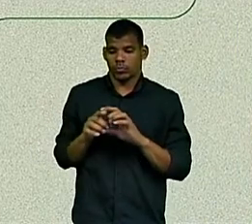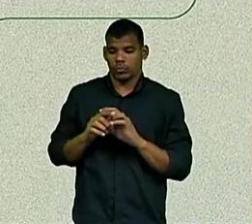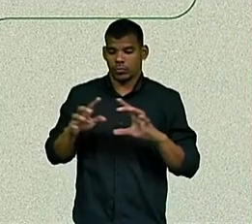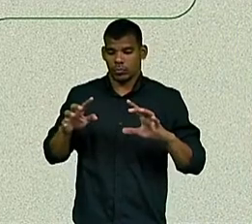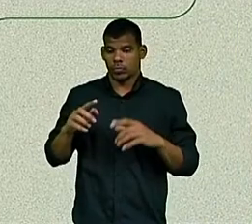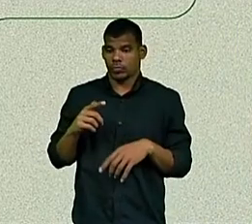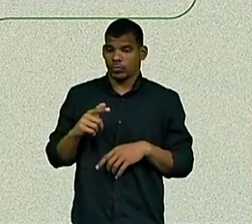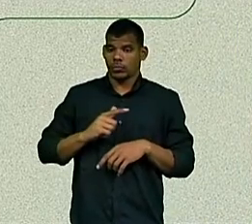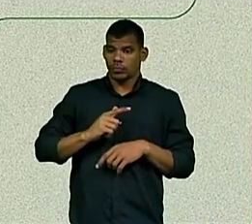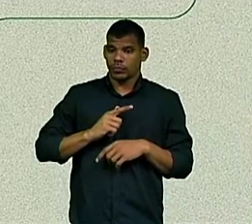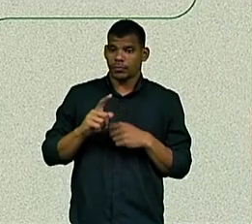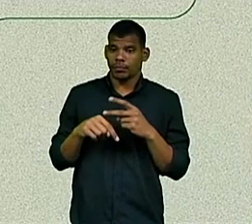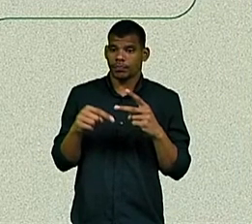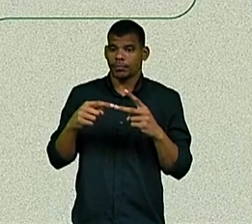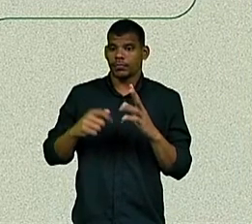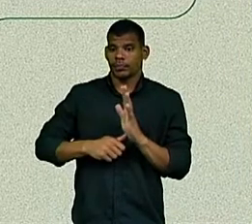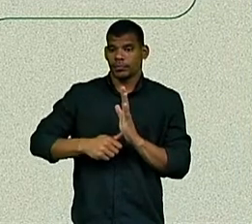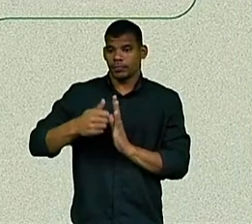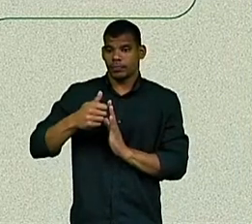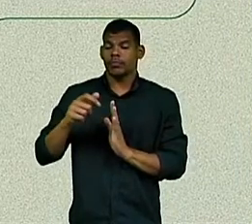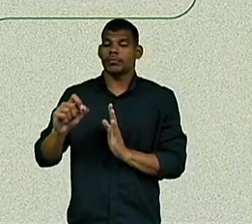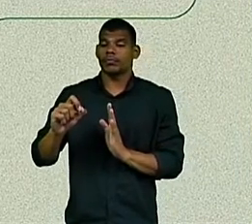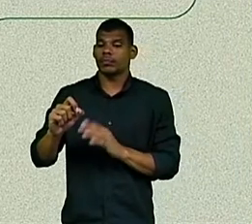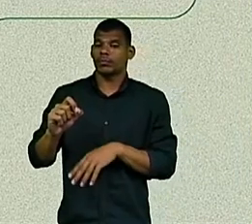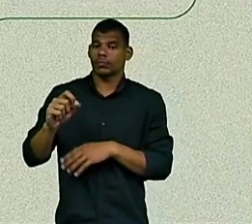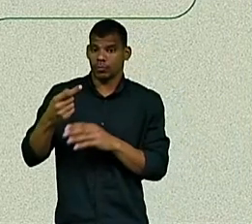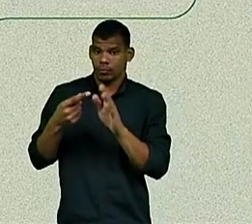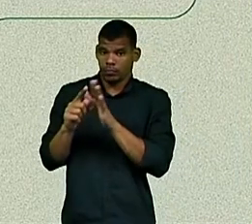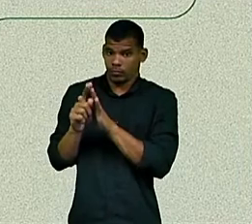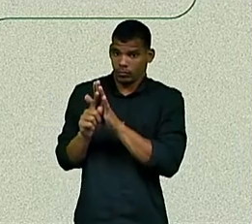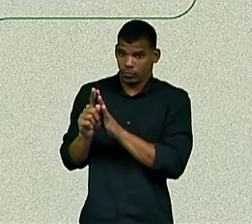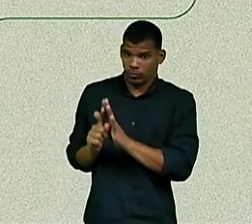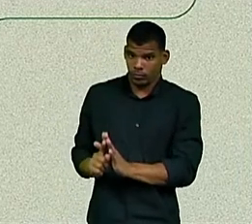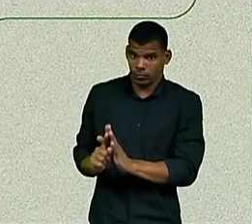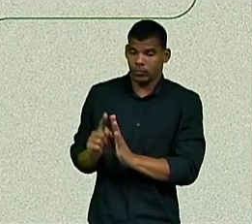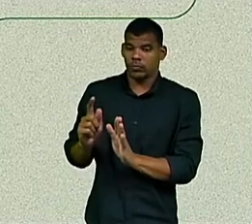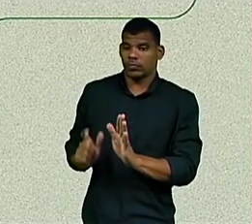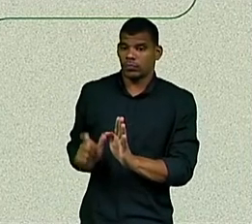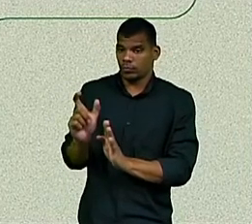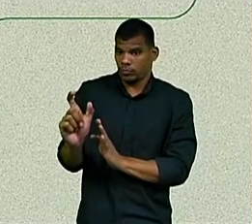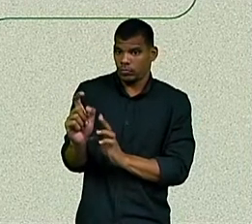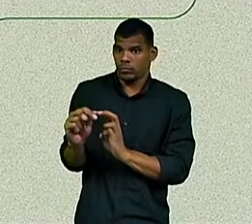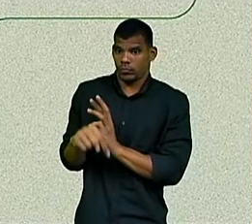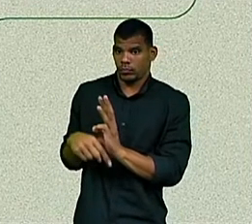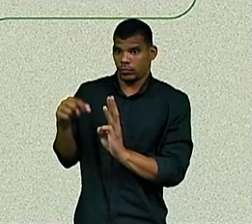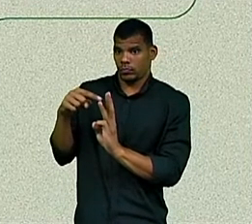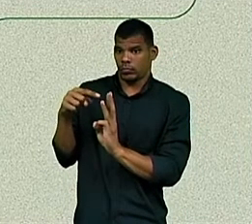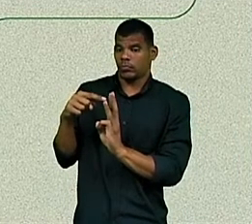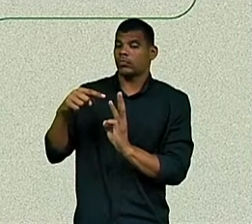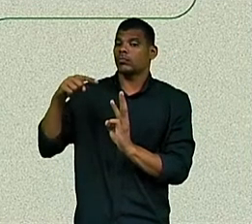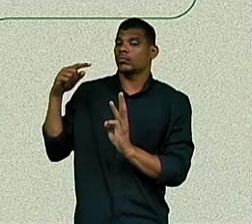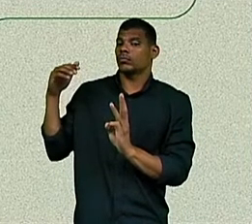ser primeiro acusado primeiro investigado depois acusado para depois ser preso